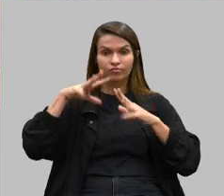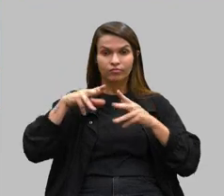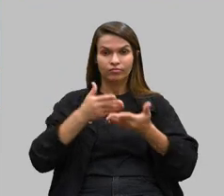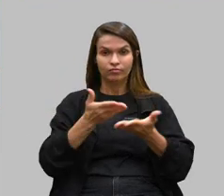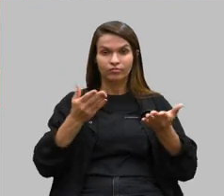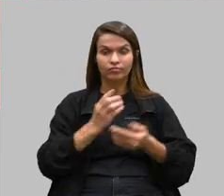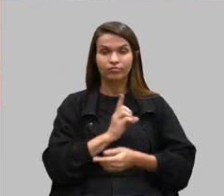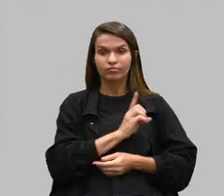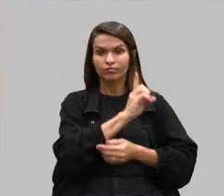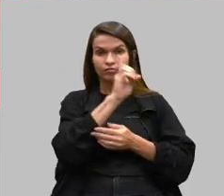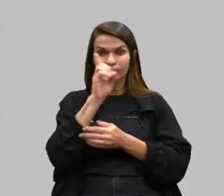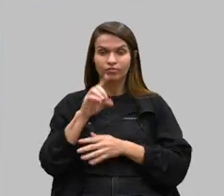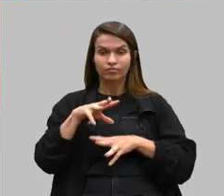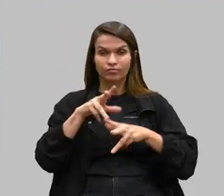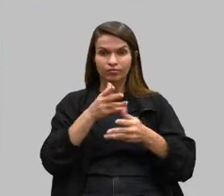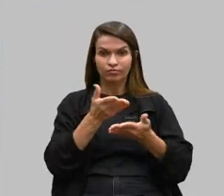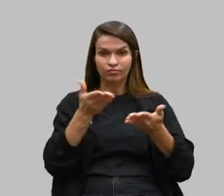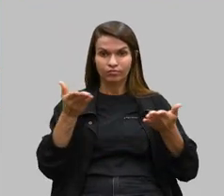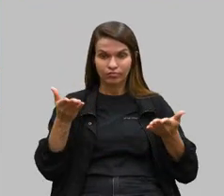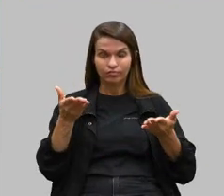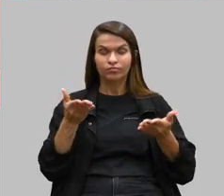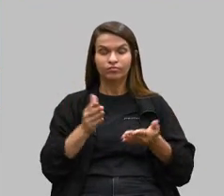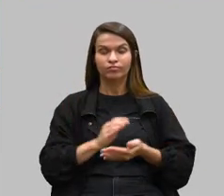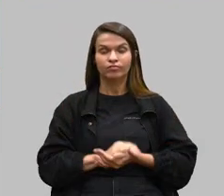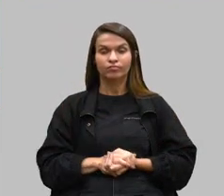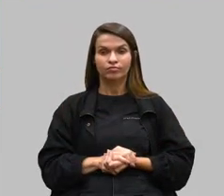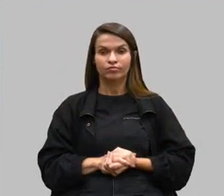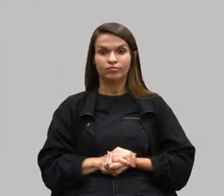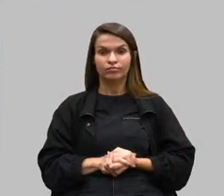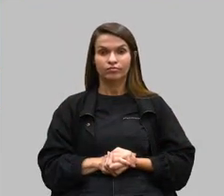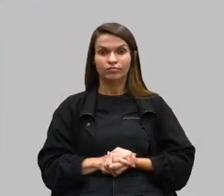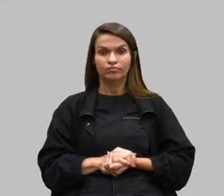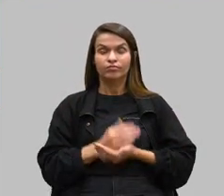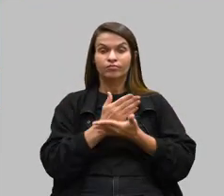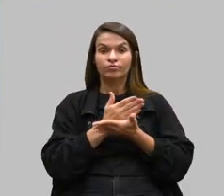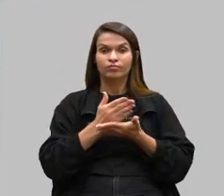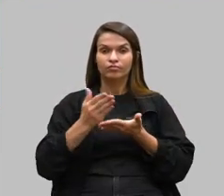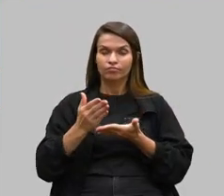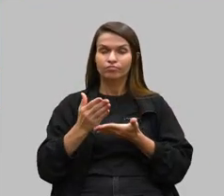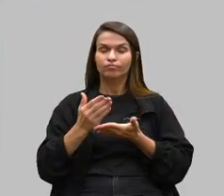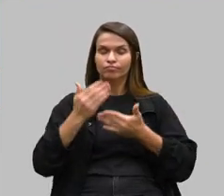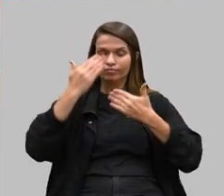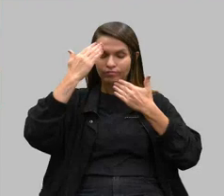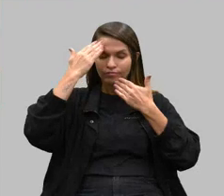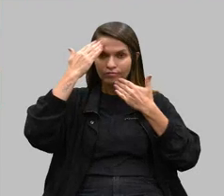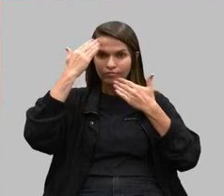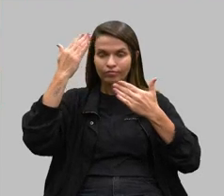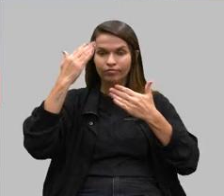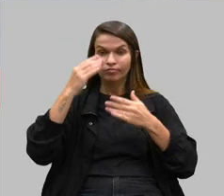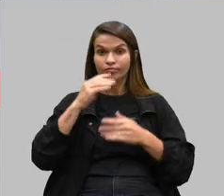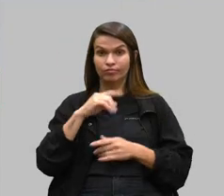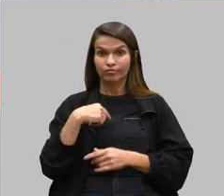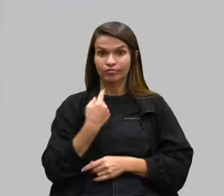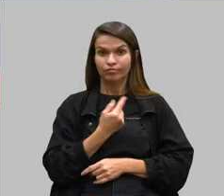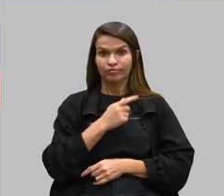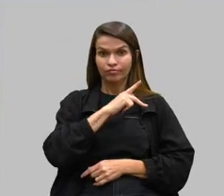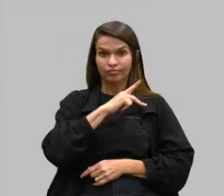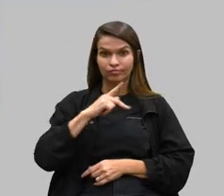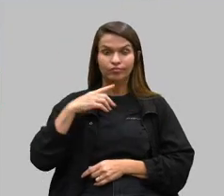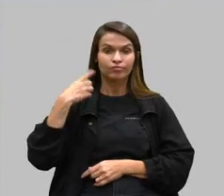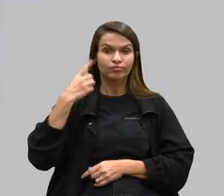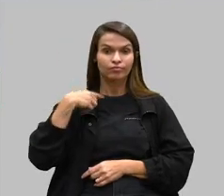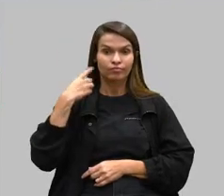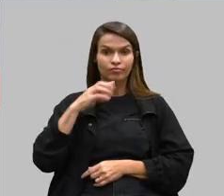dia mais uma vez a todas Bom dia a todos começo com sincero agradecimento ao nosso Presidente Deputado